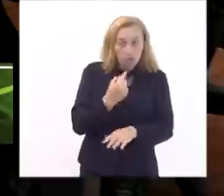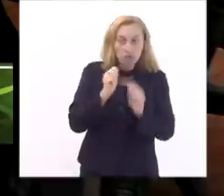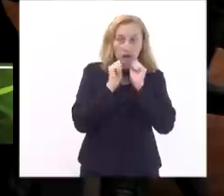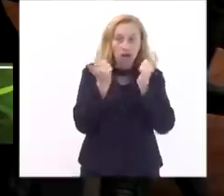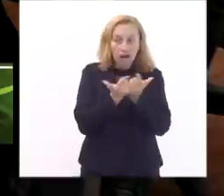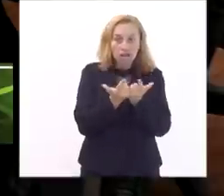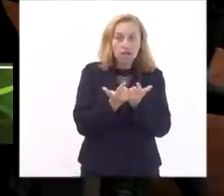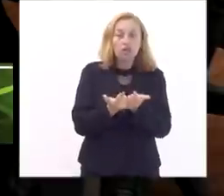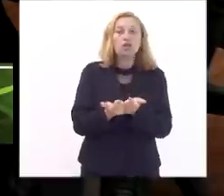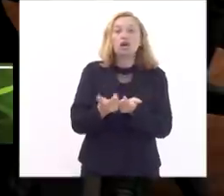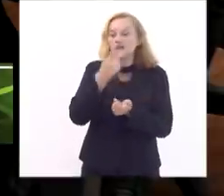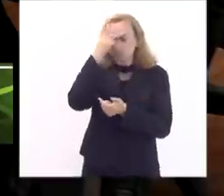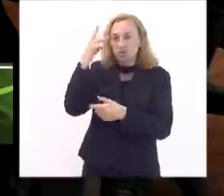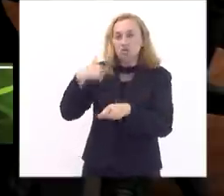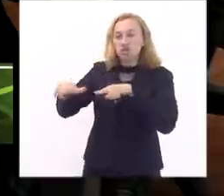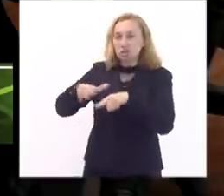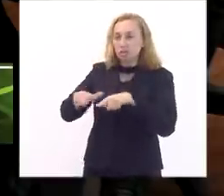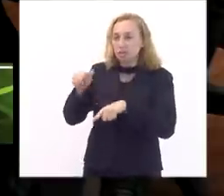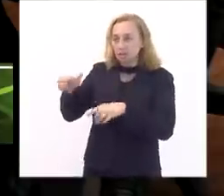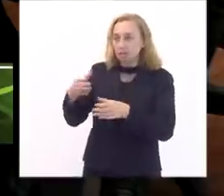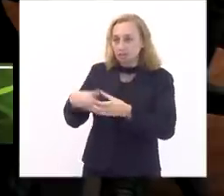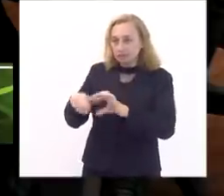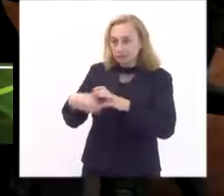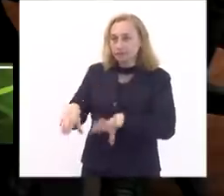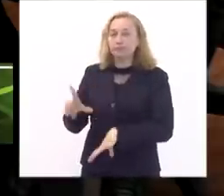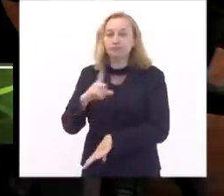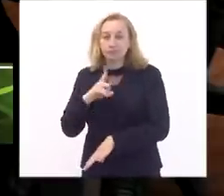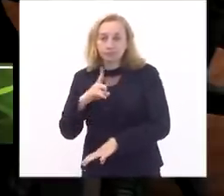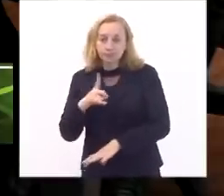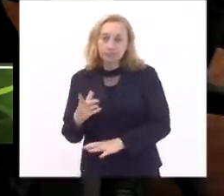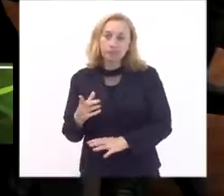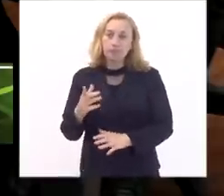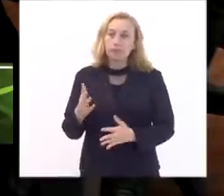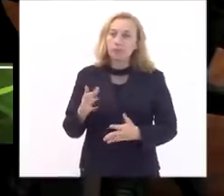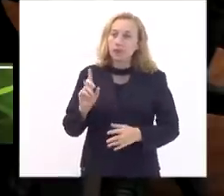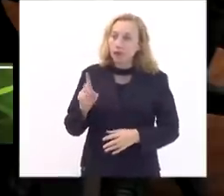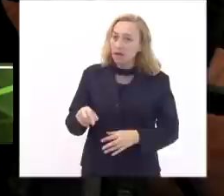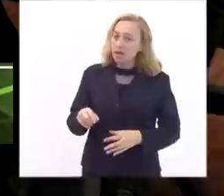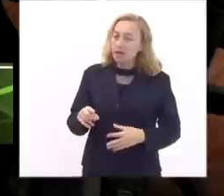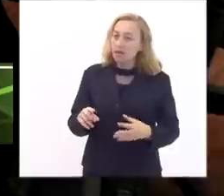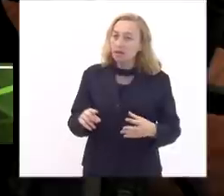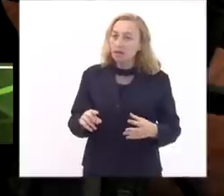são concursados. Então, acho que é um gesto razoável,